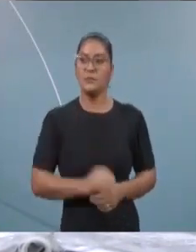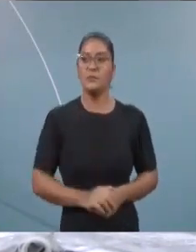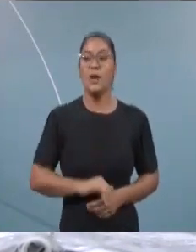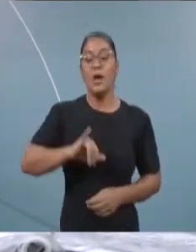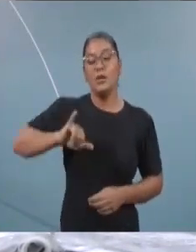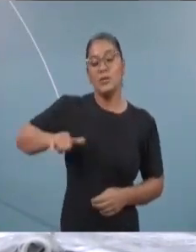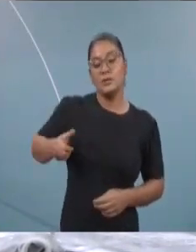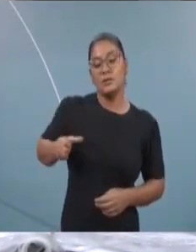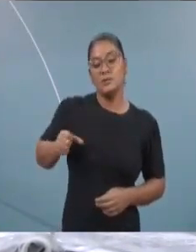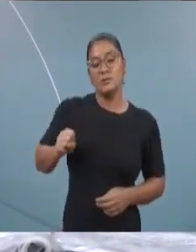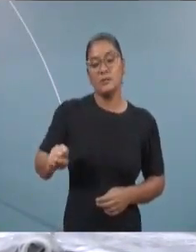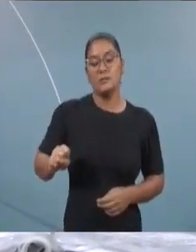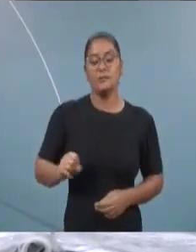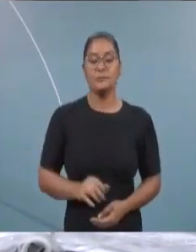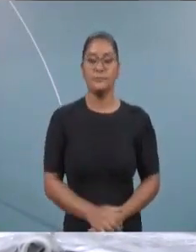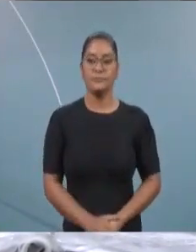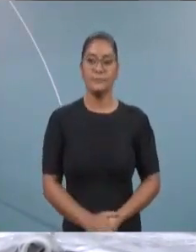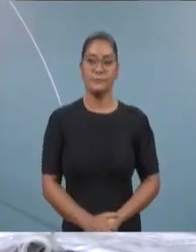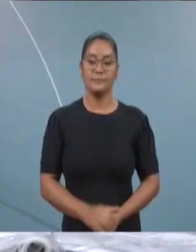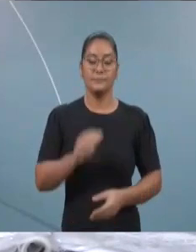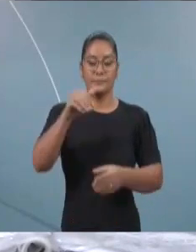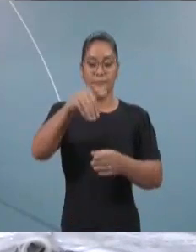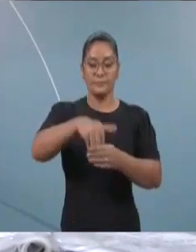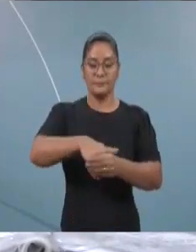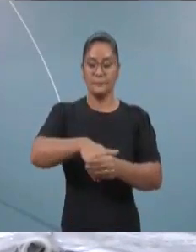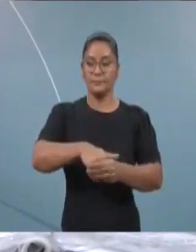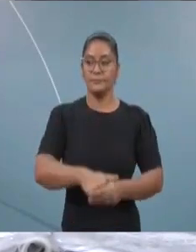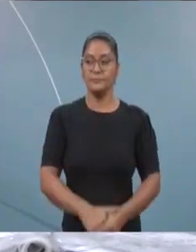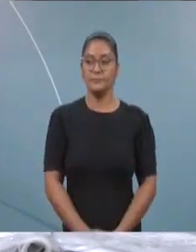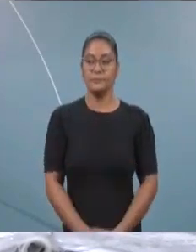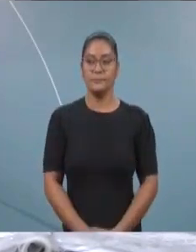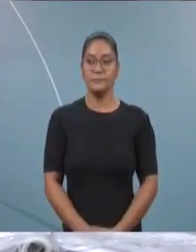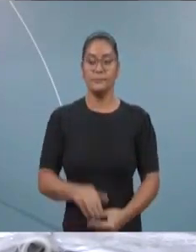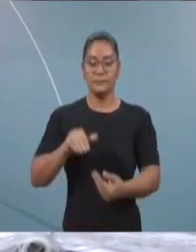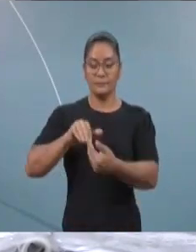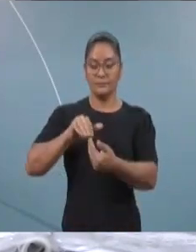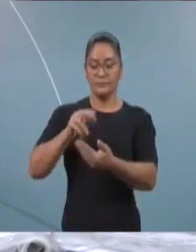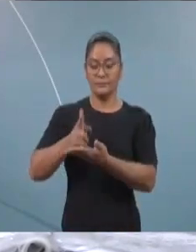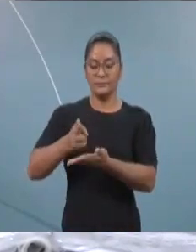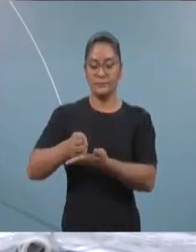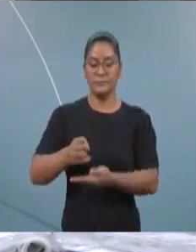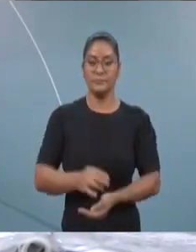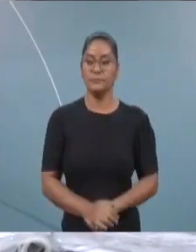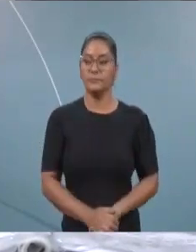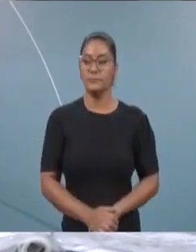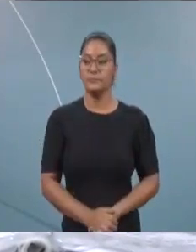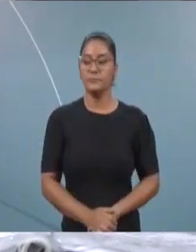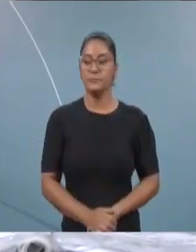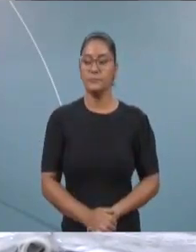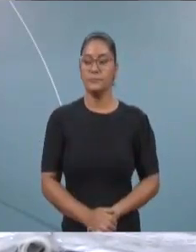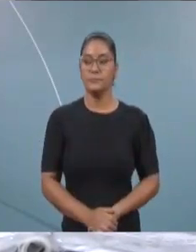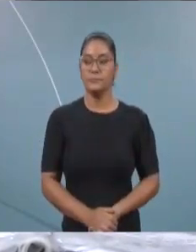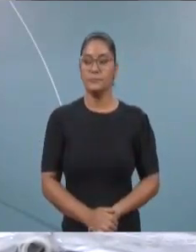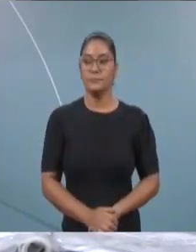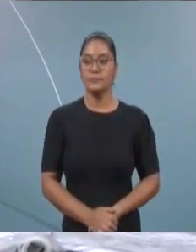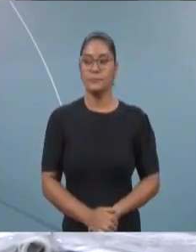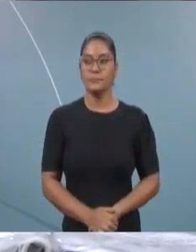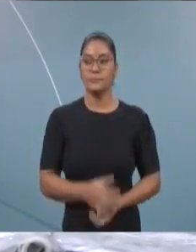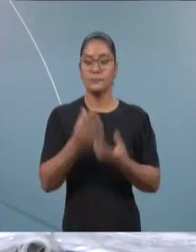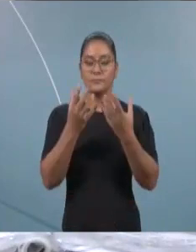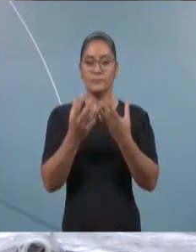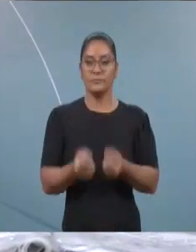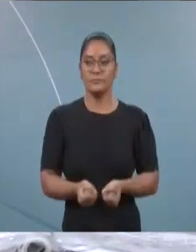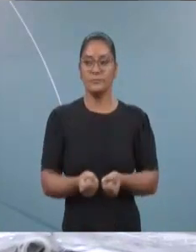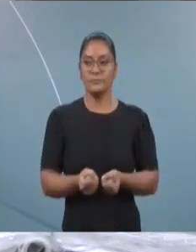do siridó em votação aqueles que concordam permaneçam Como estão aprovado